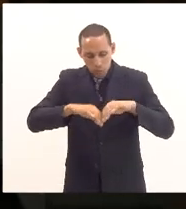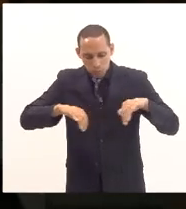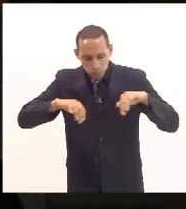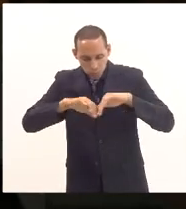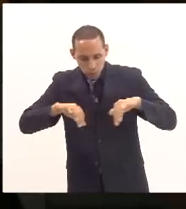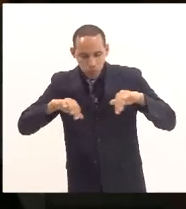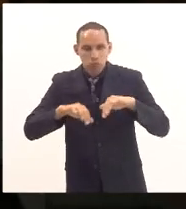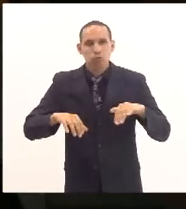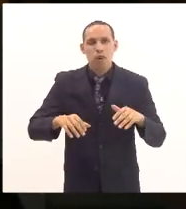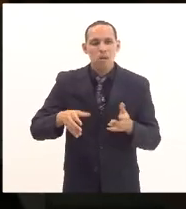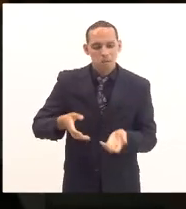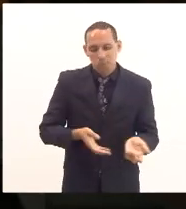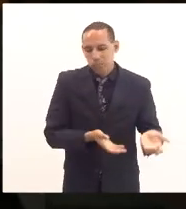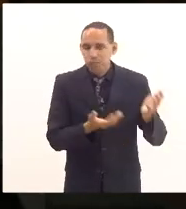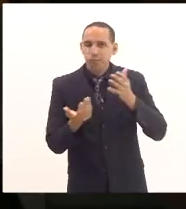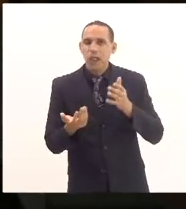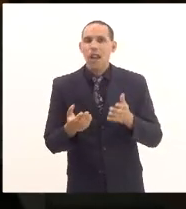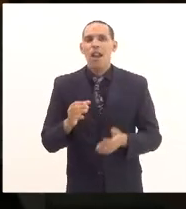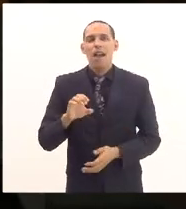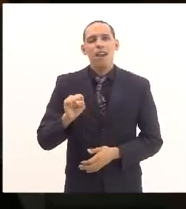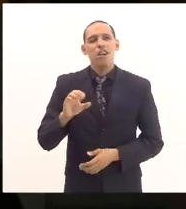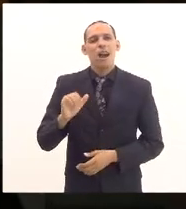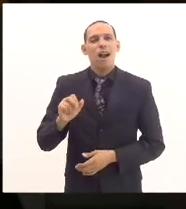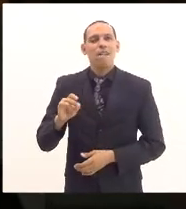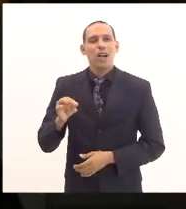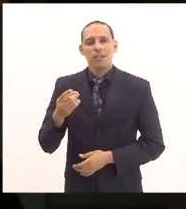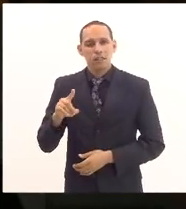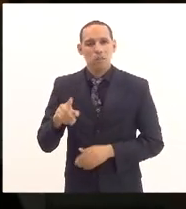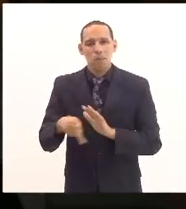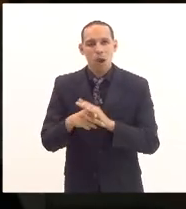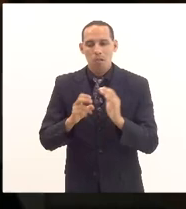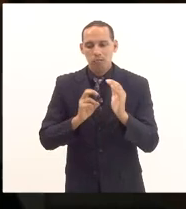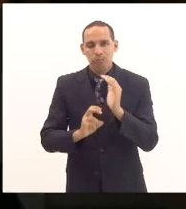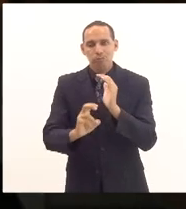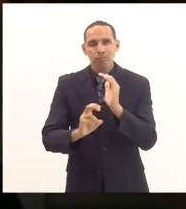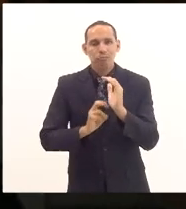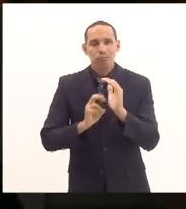está da estação,